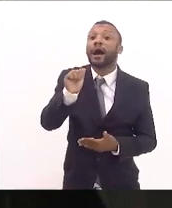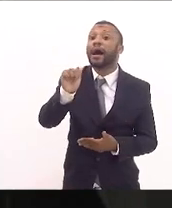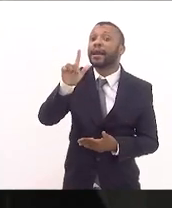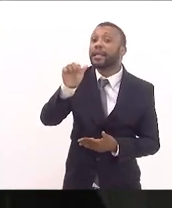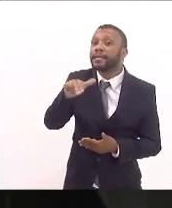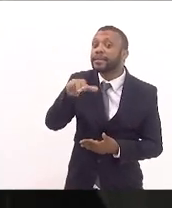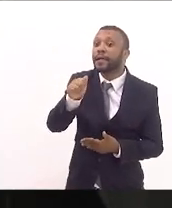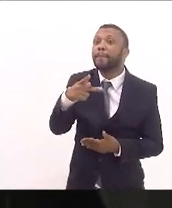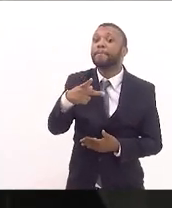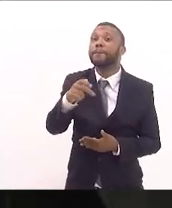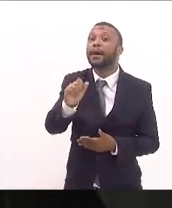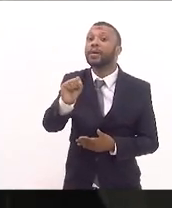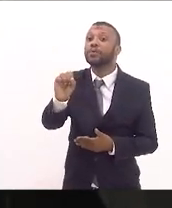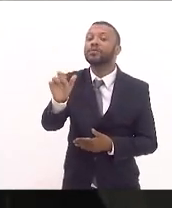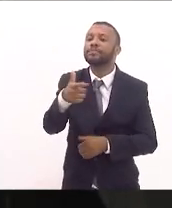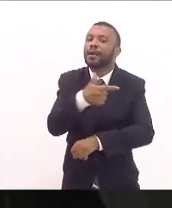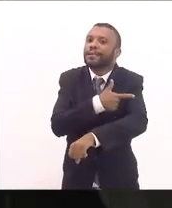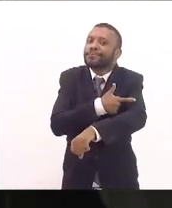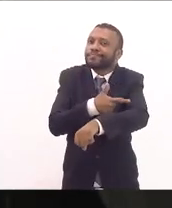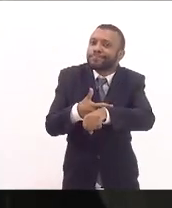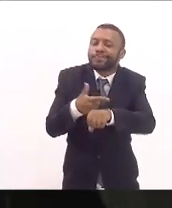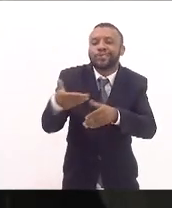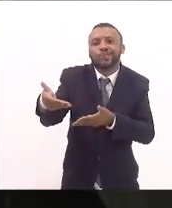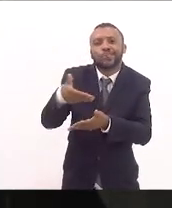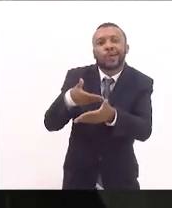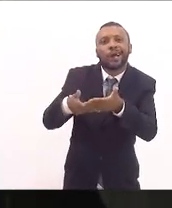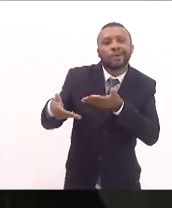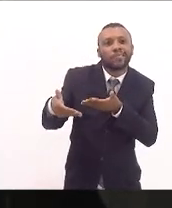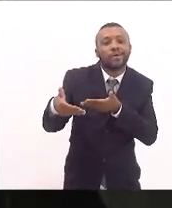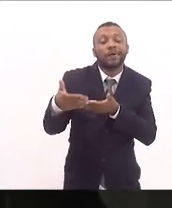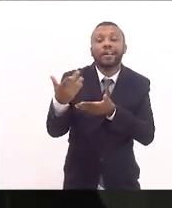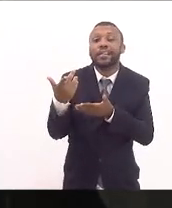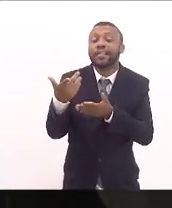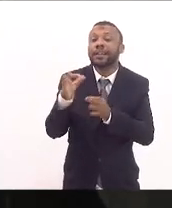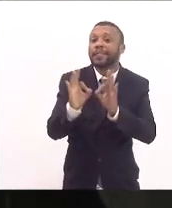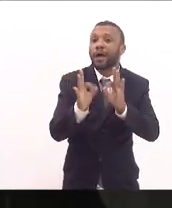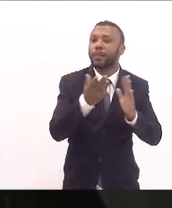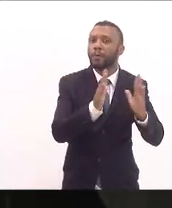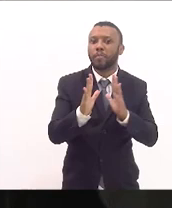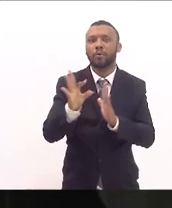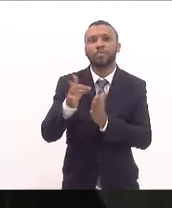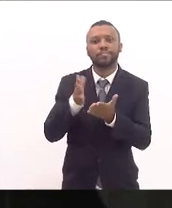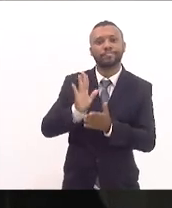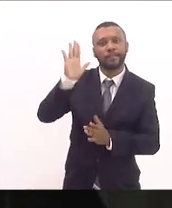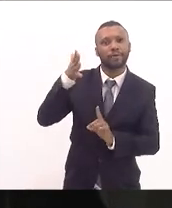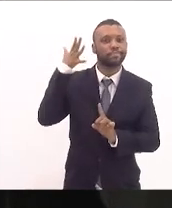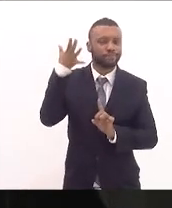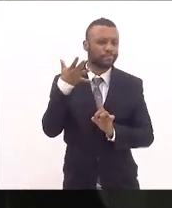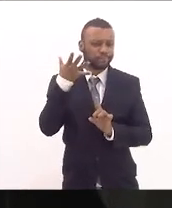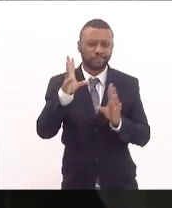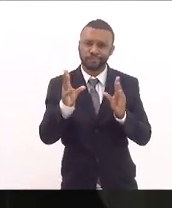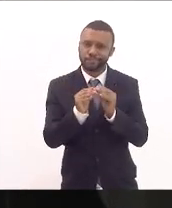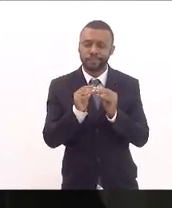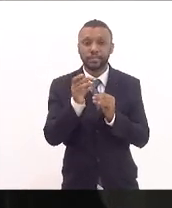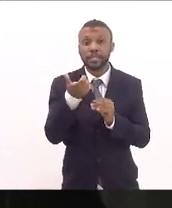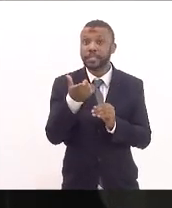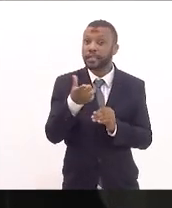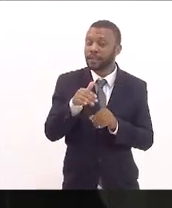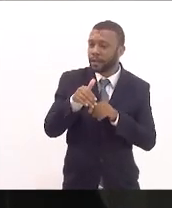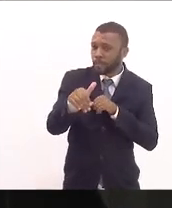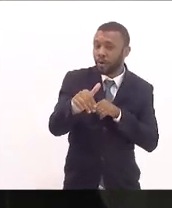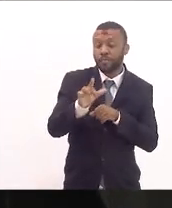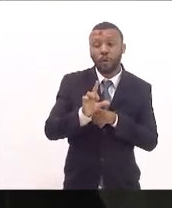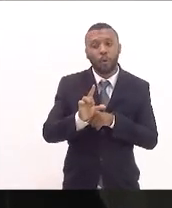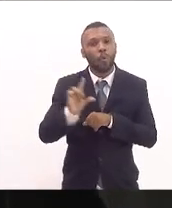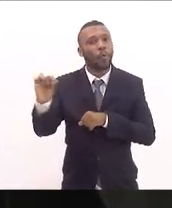Passos pela gentileza de trocar comigo na ordem dos inscritos aqui do expediente final já que eu vou fazer pegar a estrada daqui a